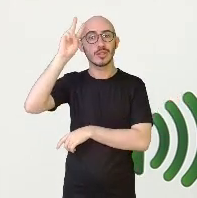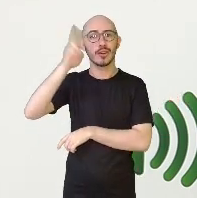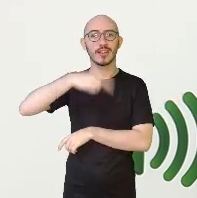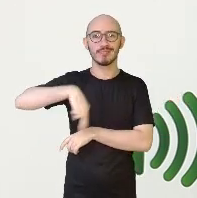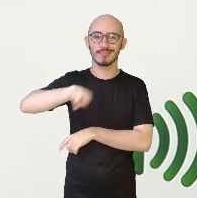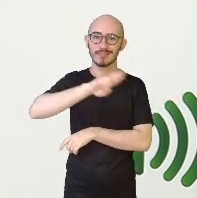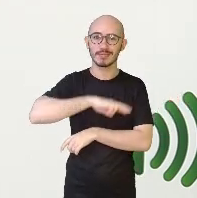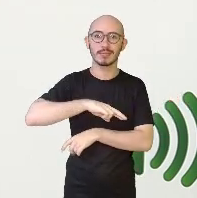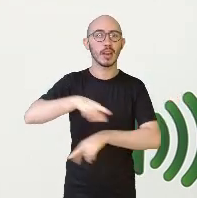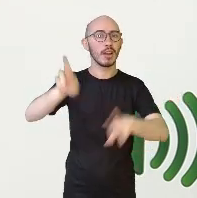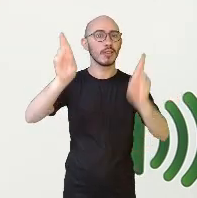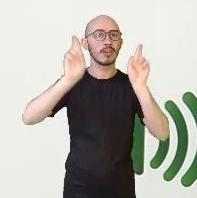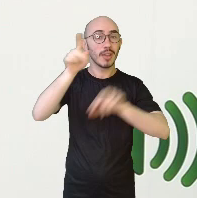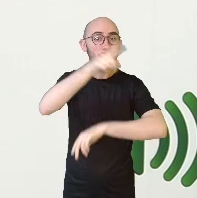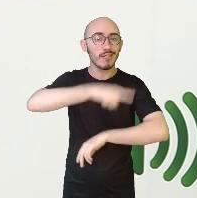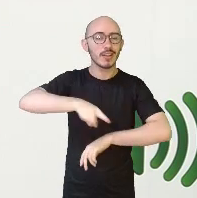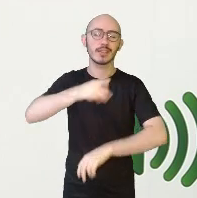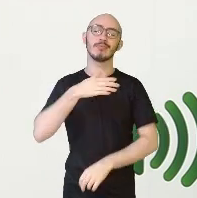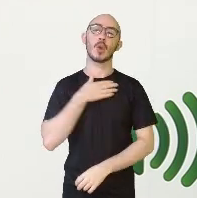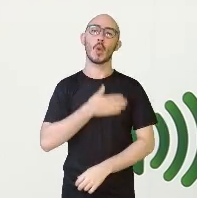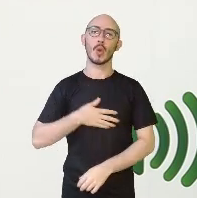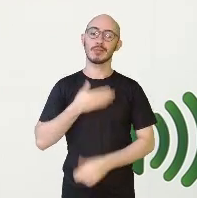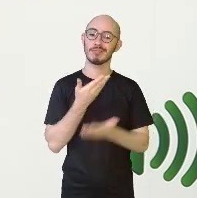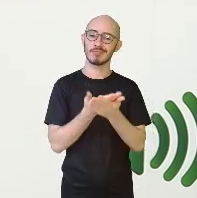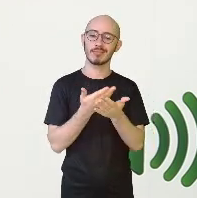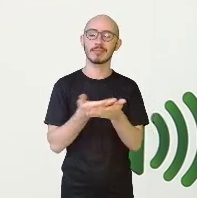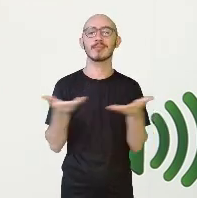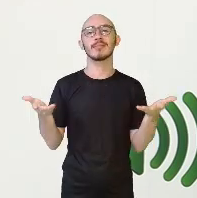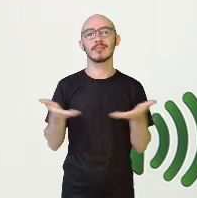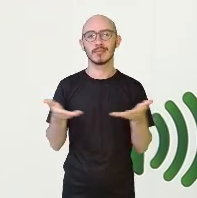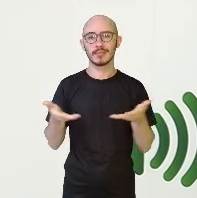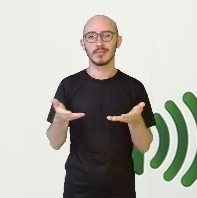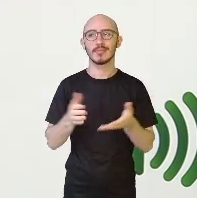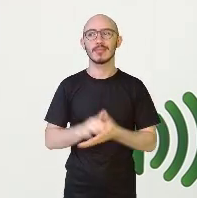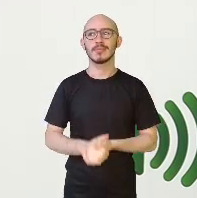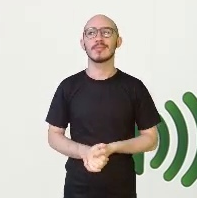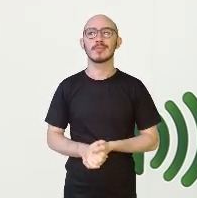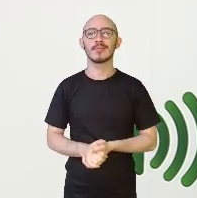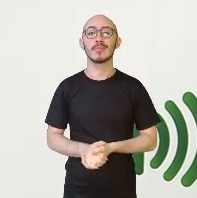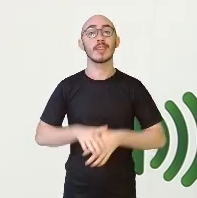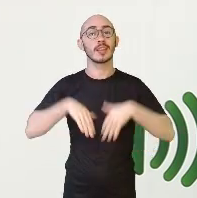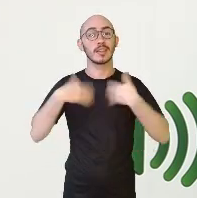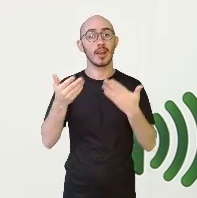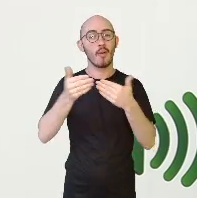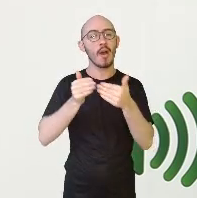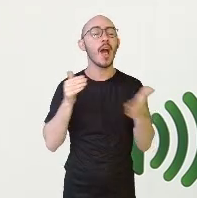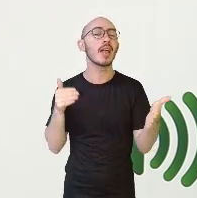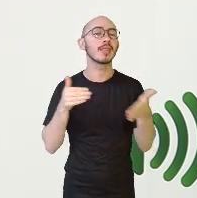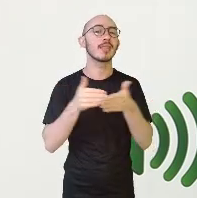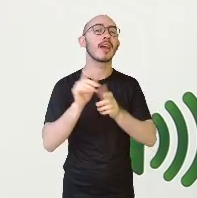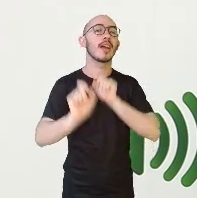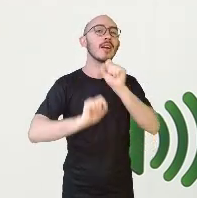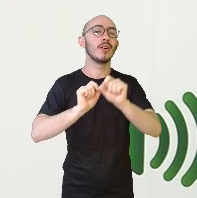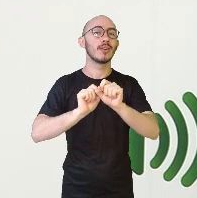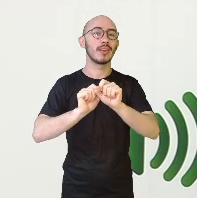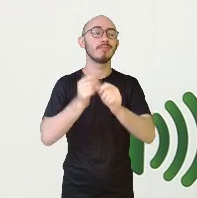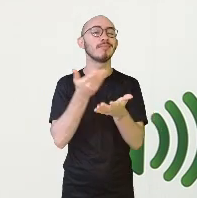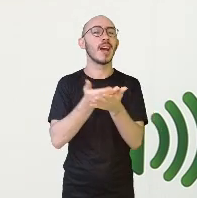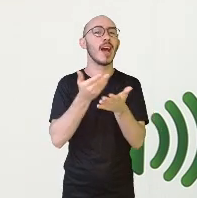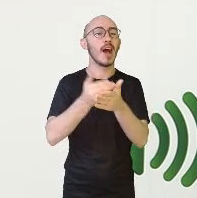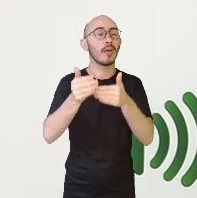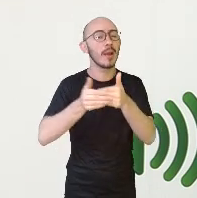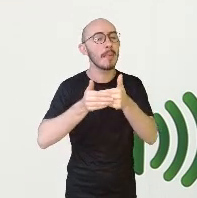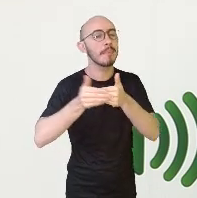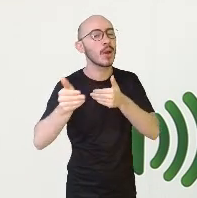que vocês tenham gostado dessa aula de hoje. Nós nos vemos numa próxima, que está